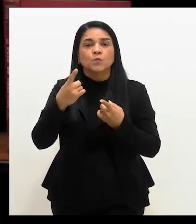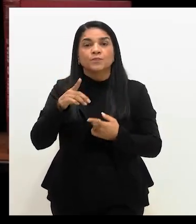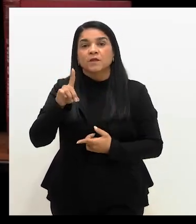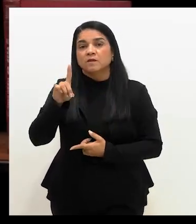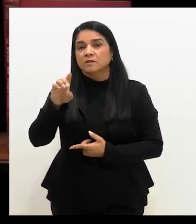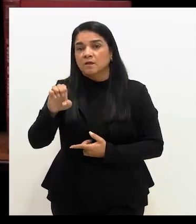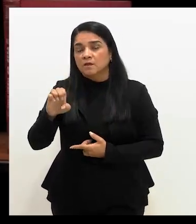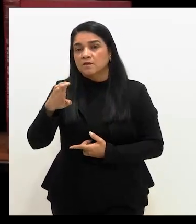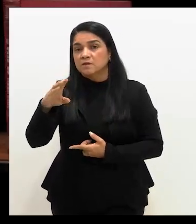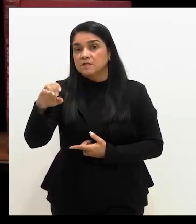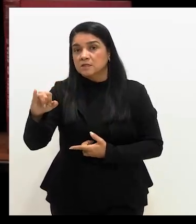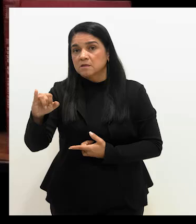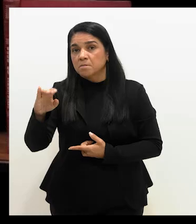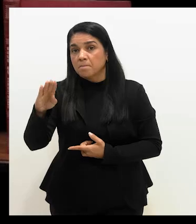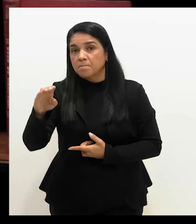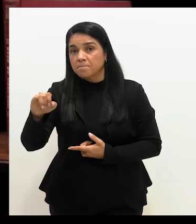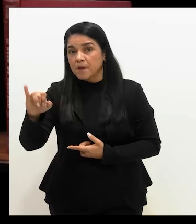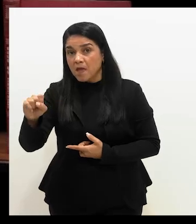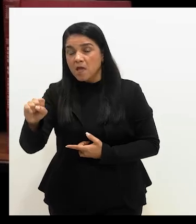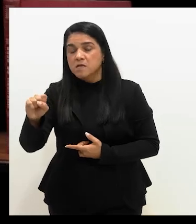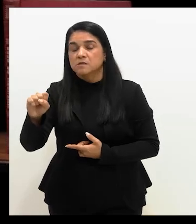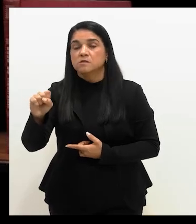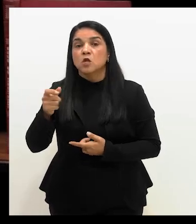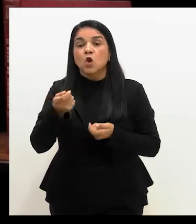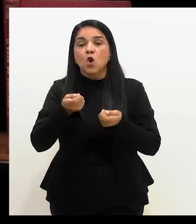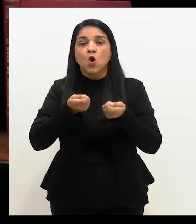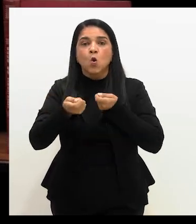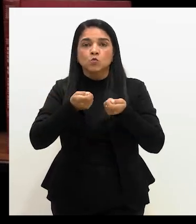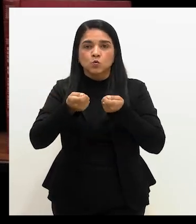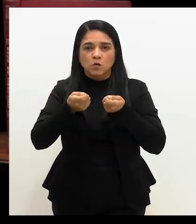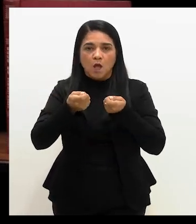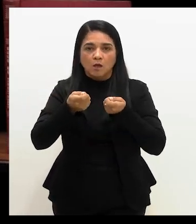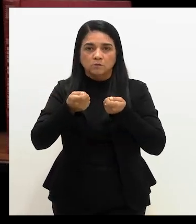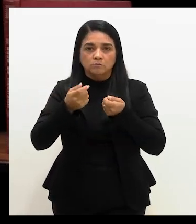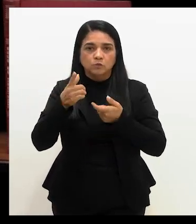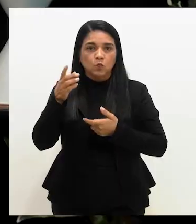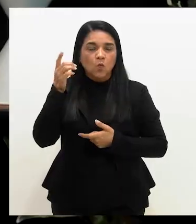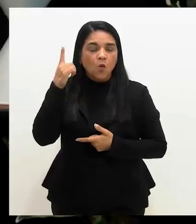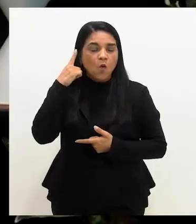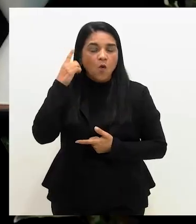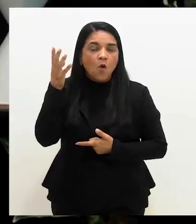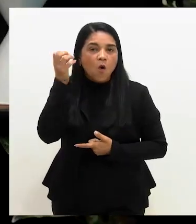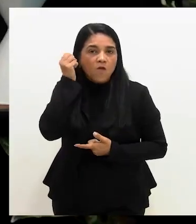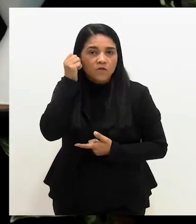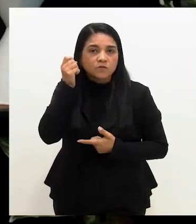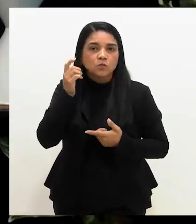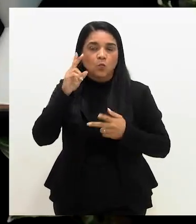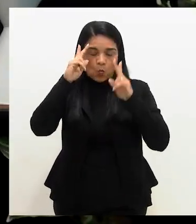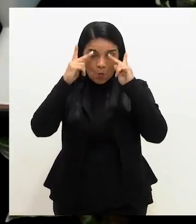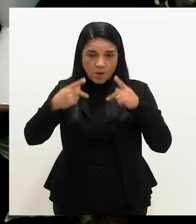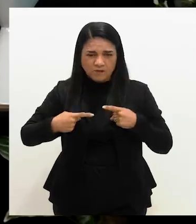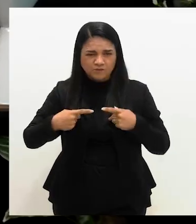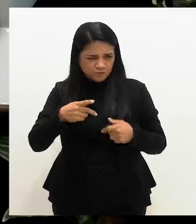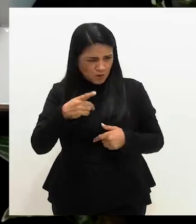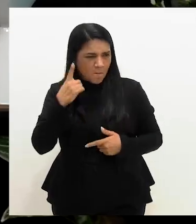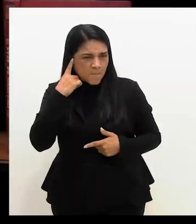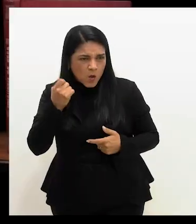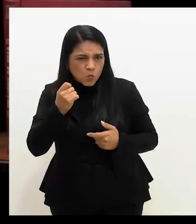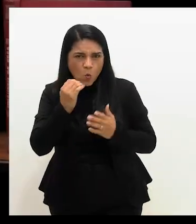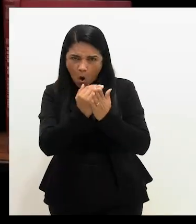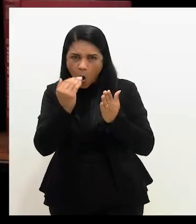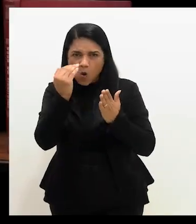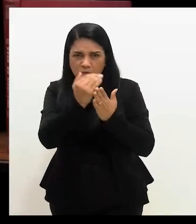os decibéis toleráveis para o ouvido humano, né? O barulho tem aumentado com os anos?